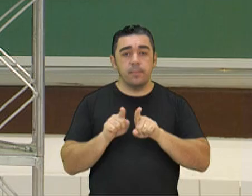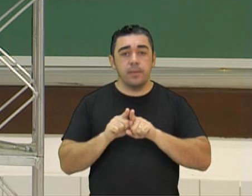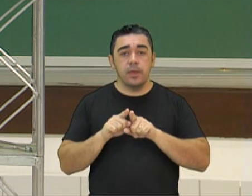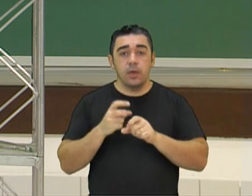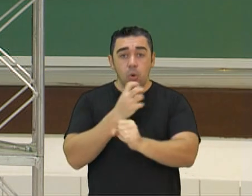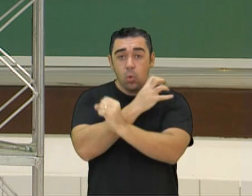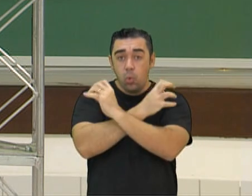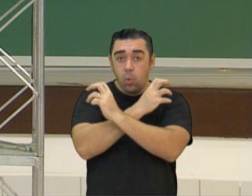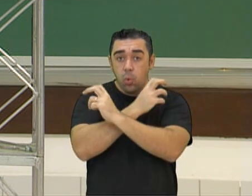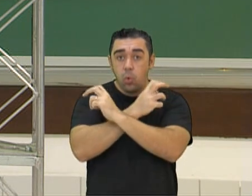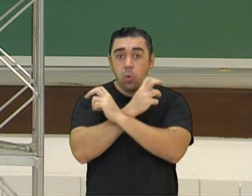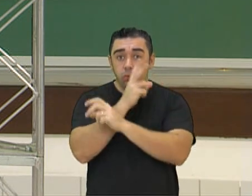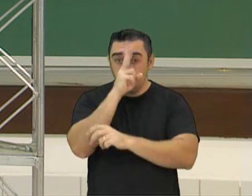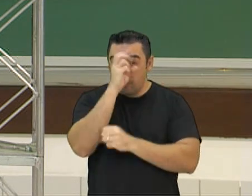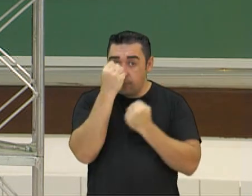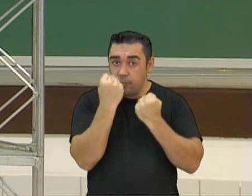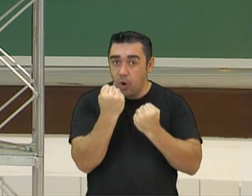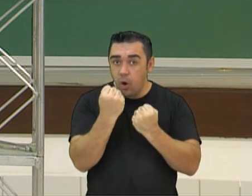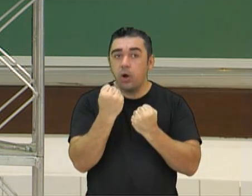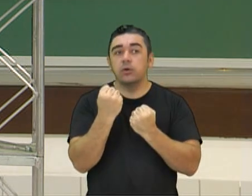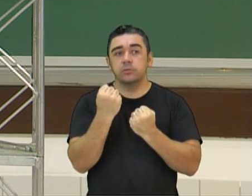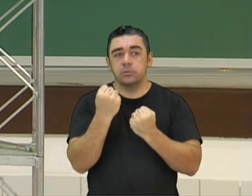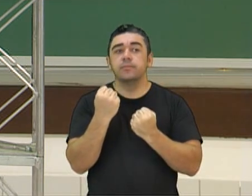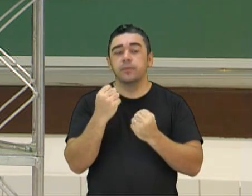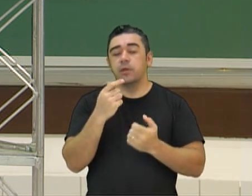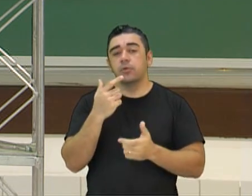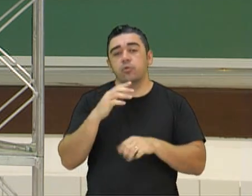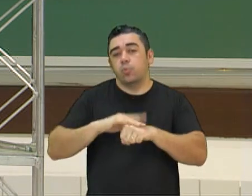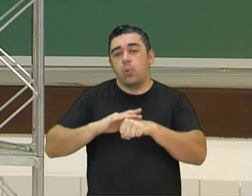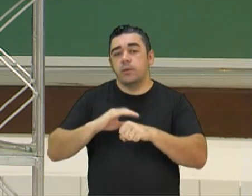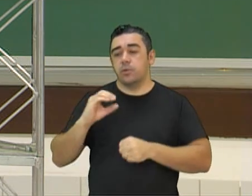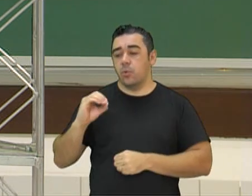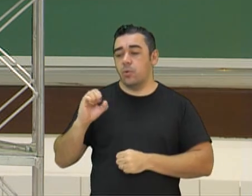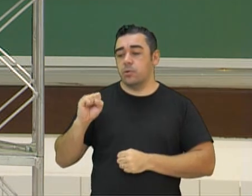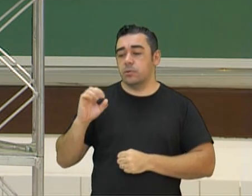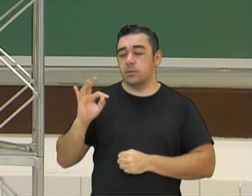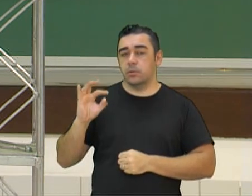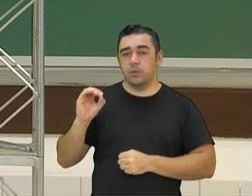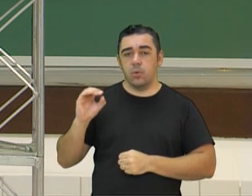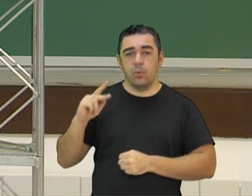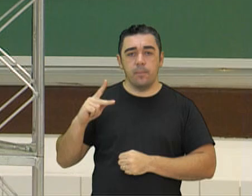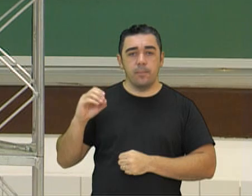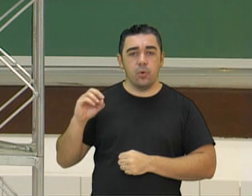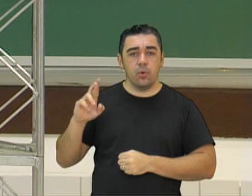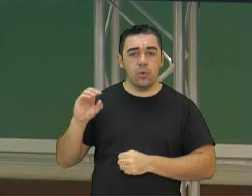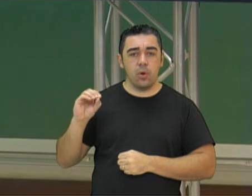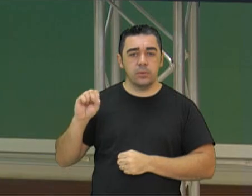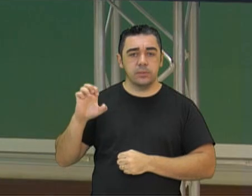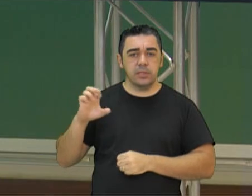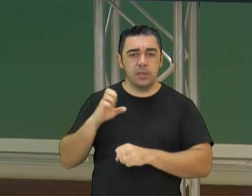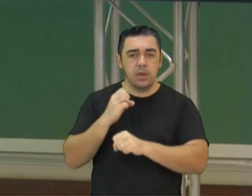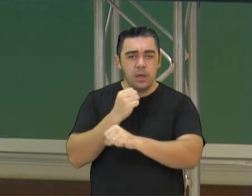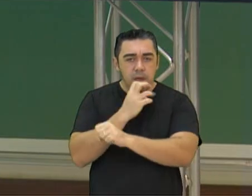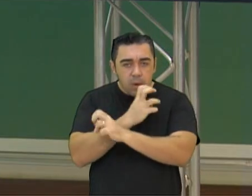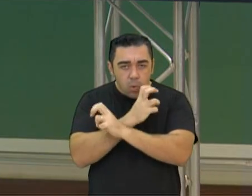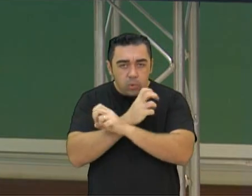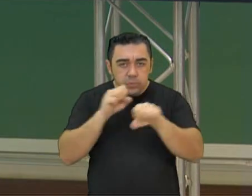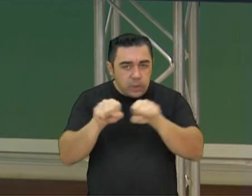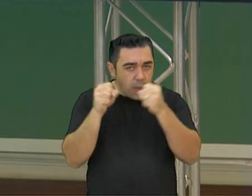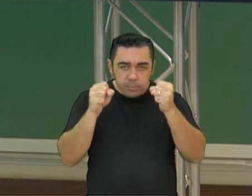osteoporose, porque o atrito ósseo ali faz com que ele se recomponha, né? Ajuda na formação óssea